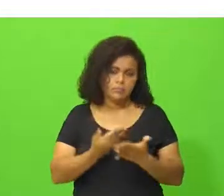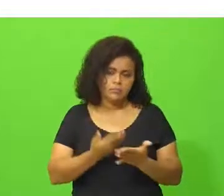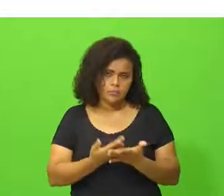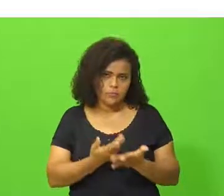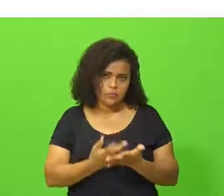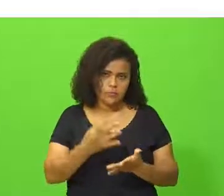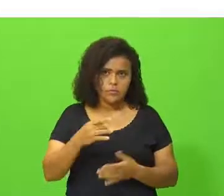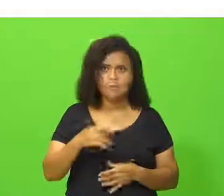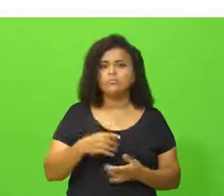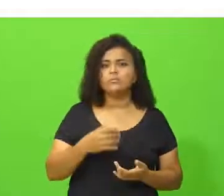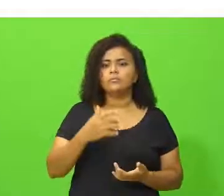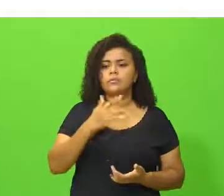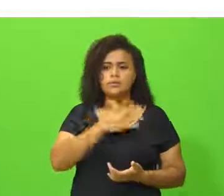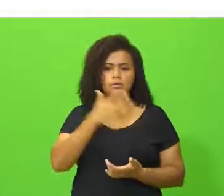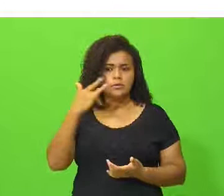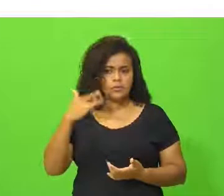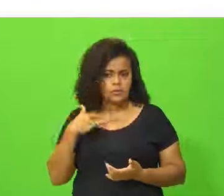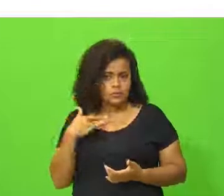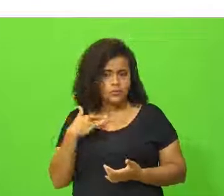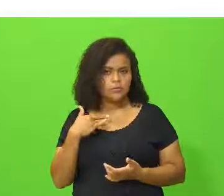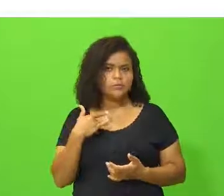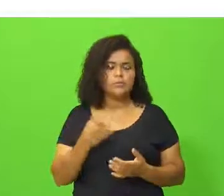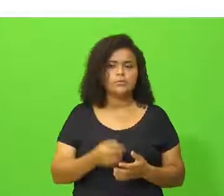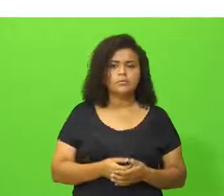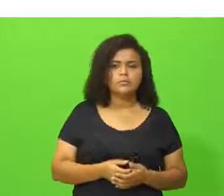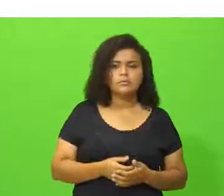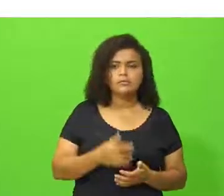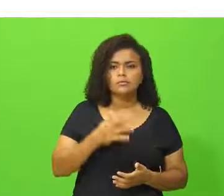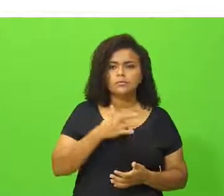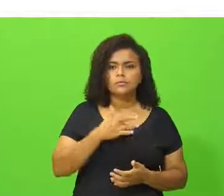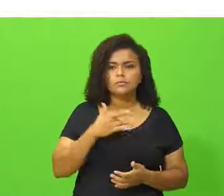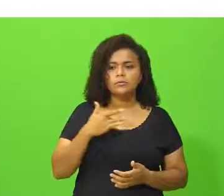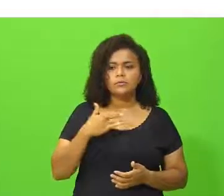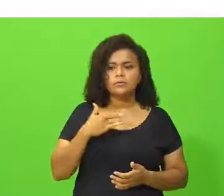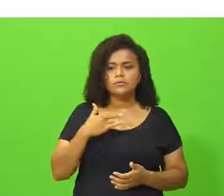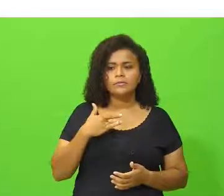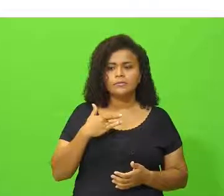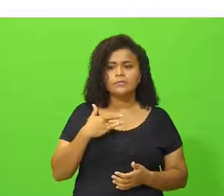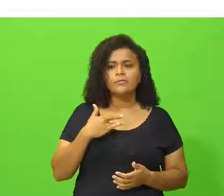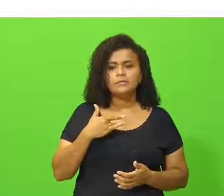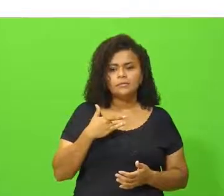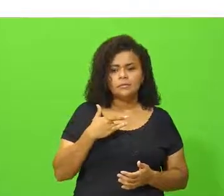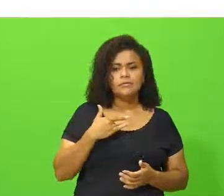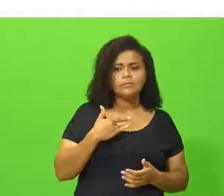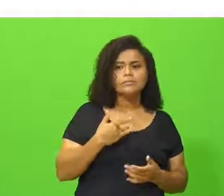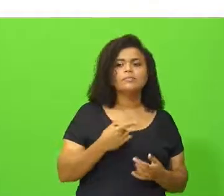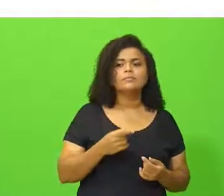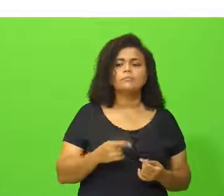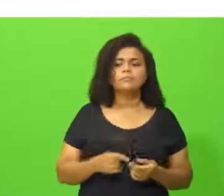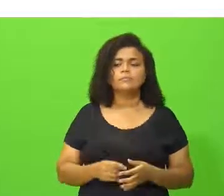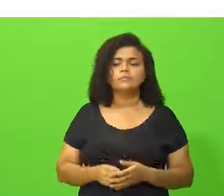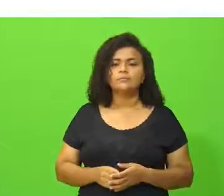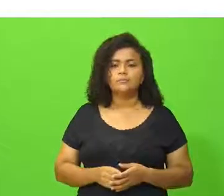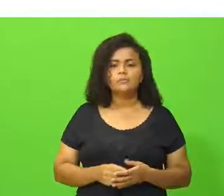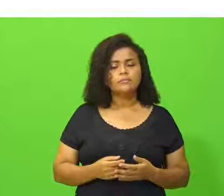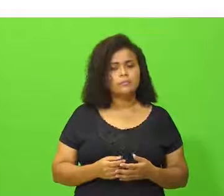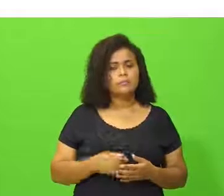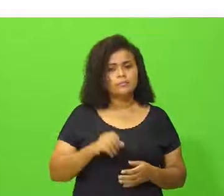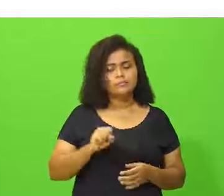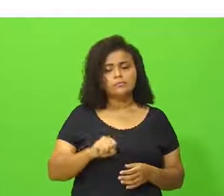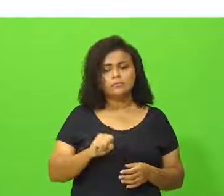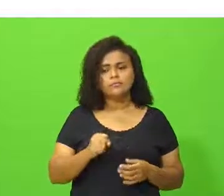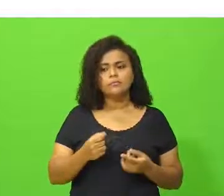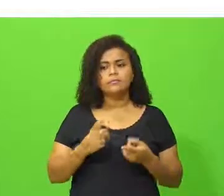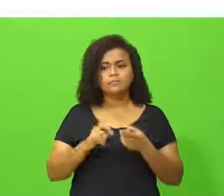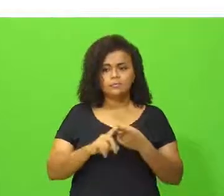capita, educação, no caso, alguns temas ligados à saúde, e é claro,